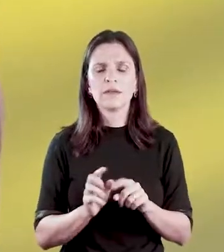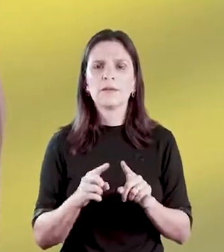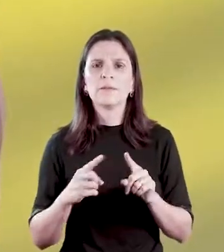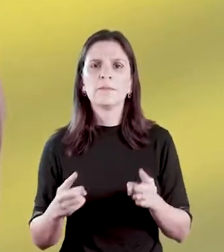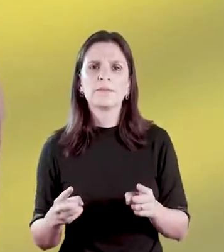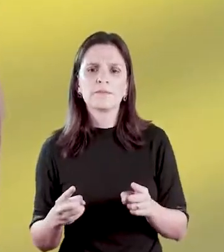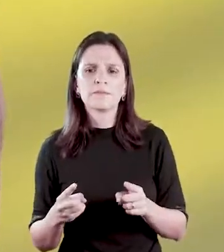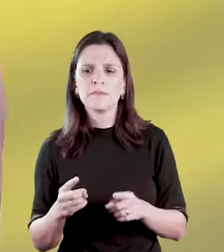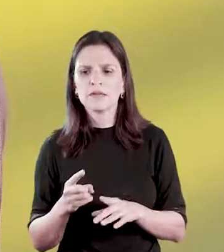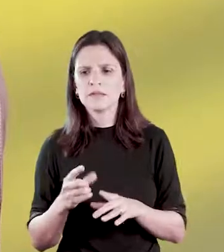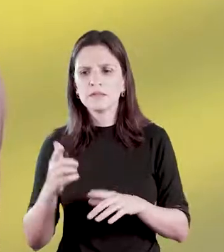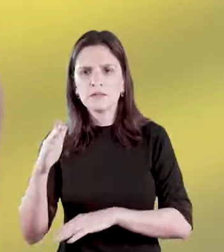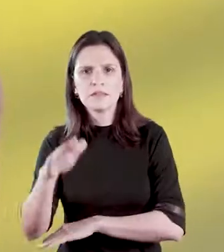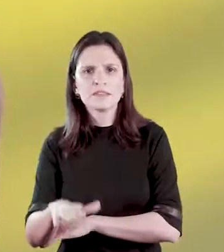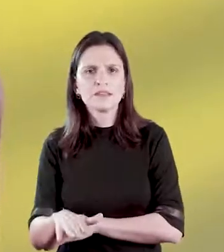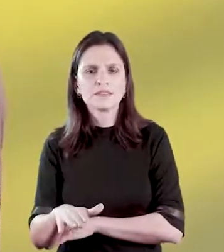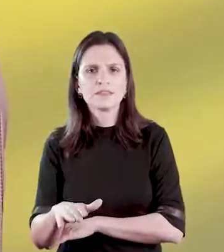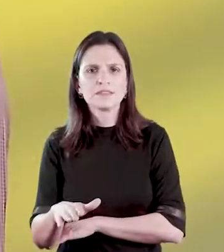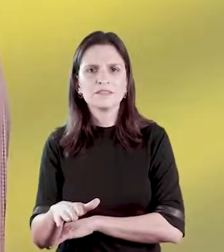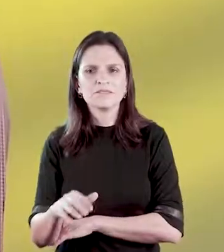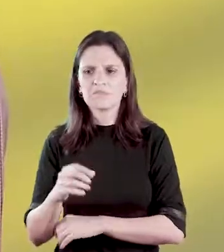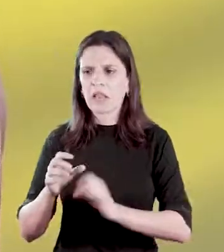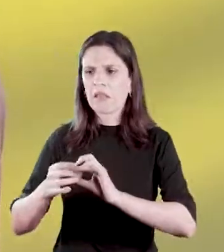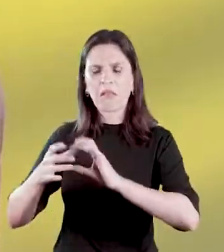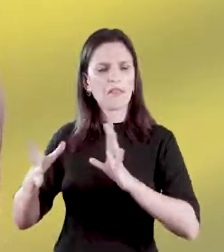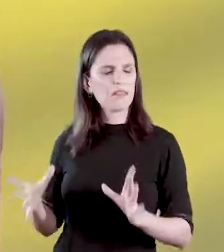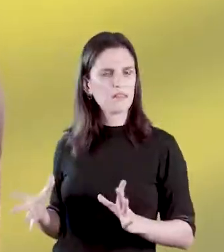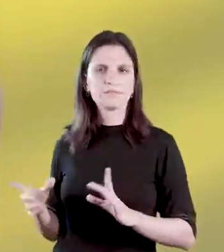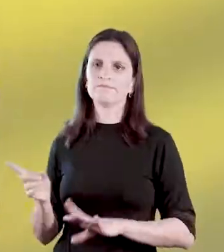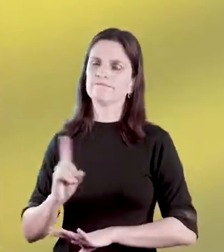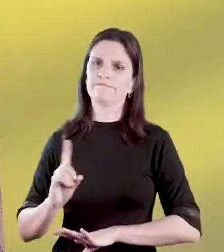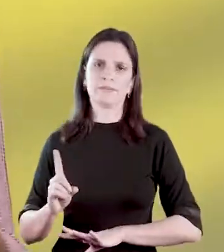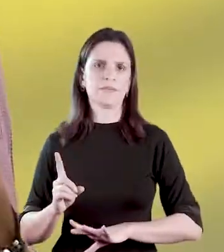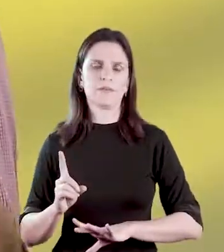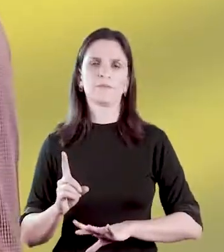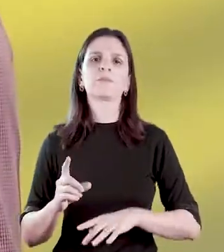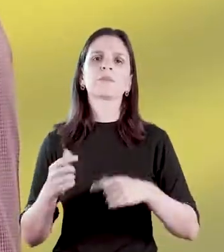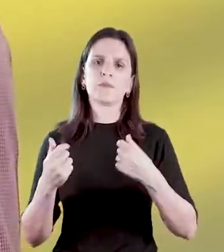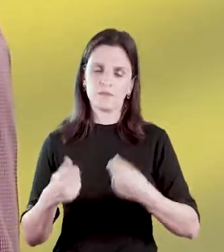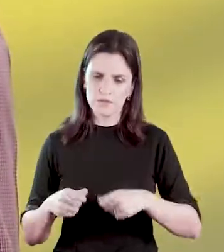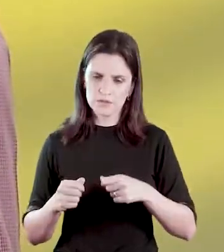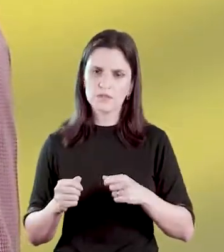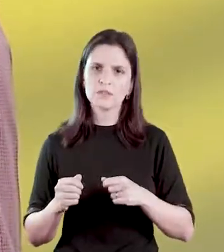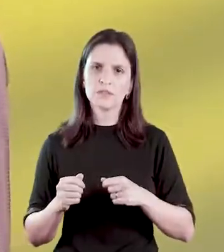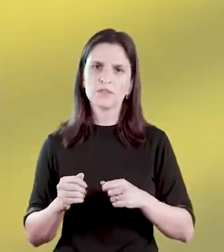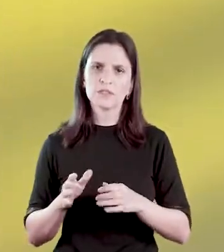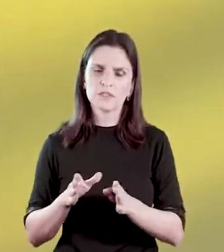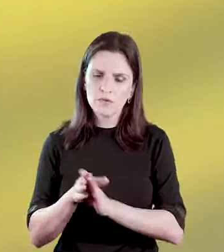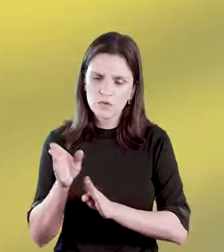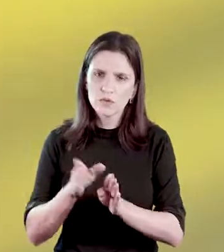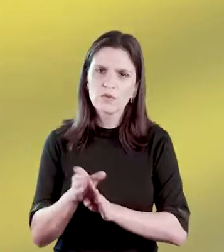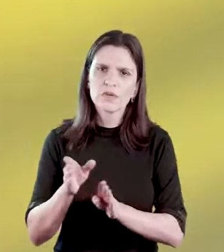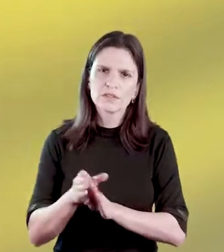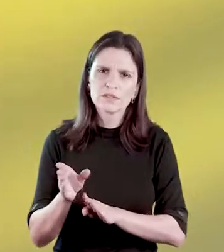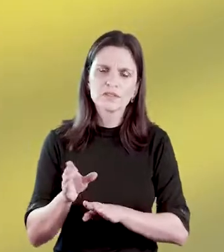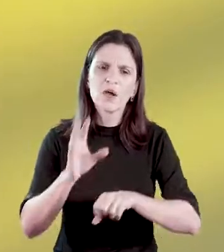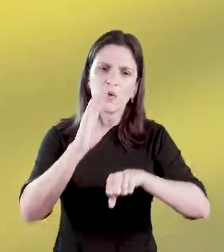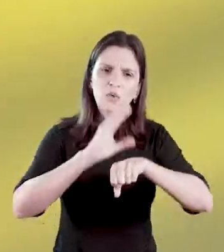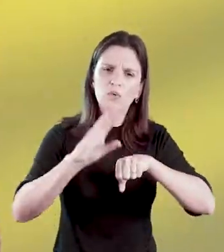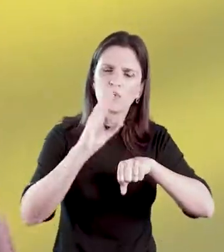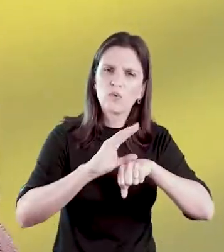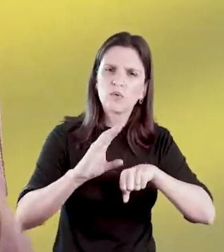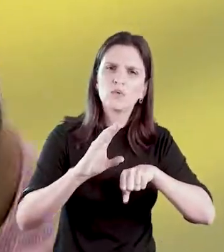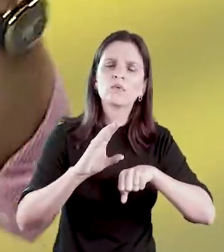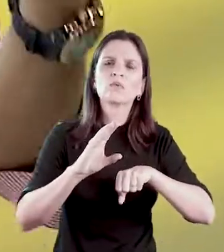integralizar é percurso até computadores é dá para que o aluno saia dali uma profissão pelo